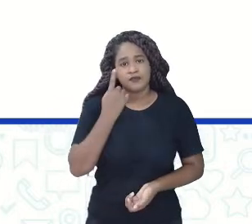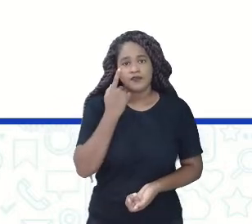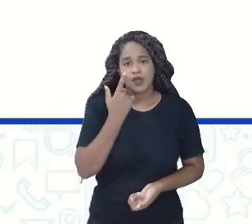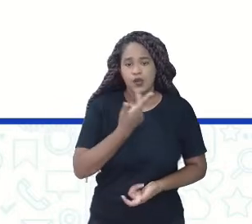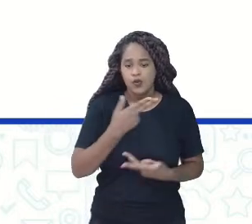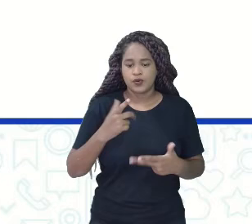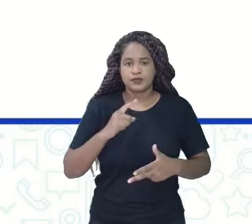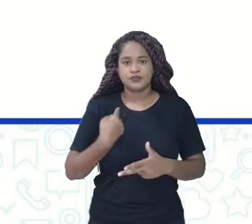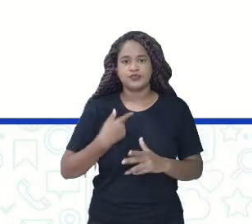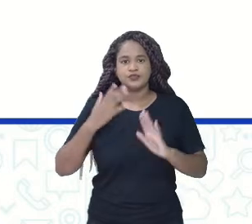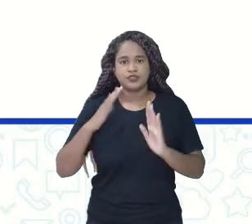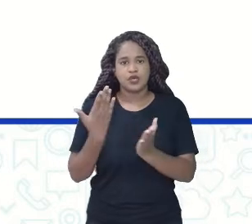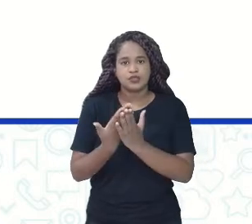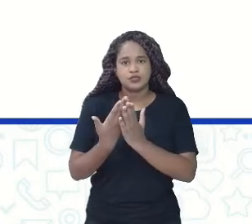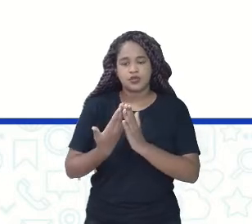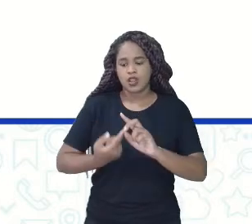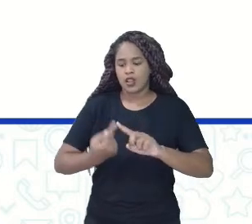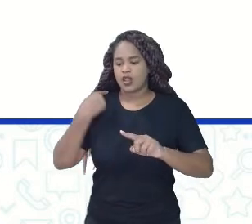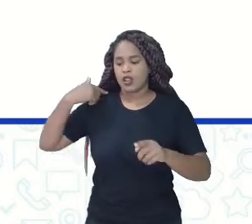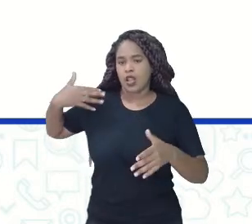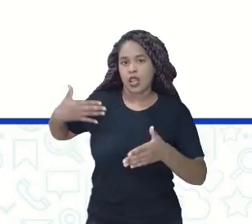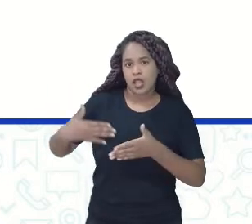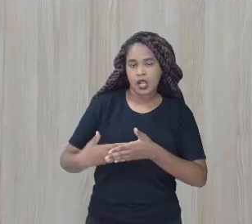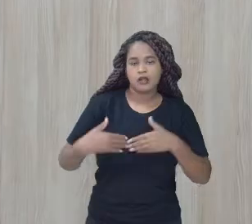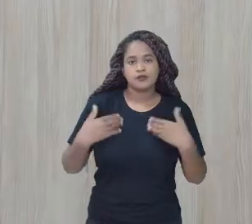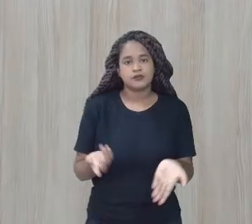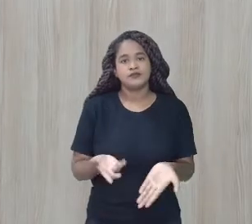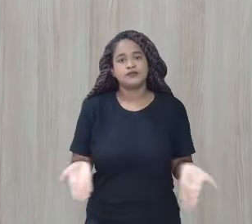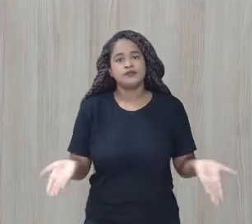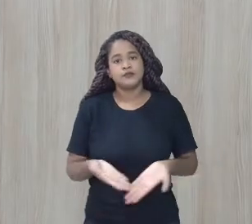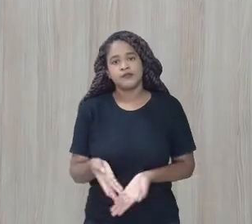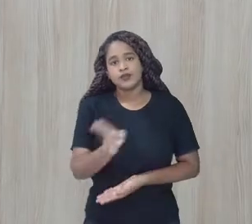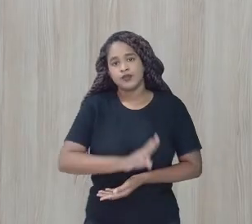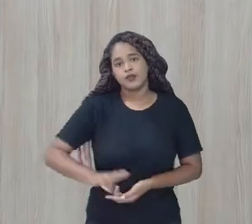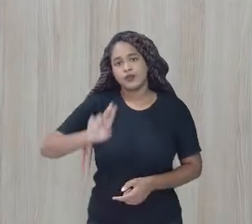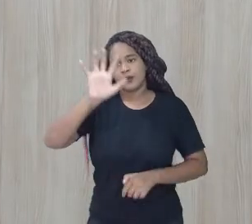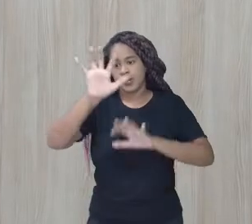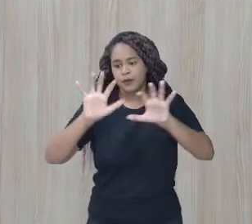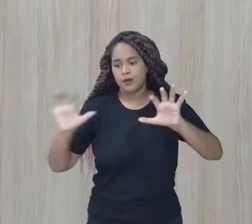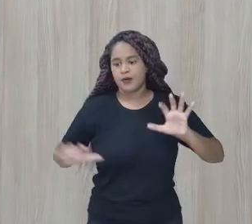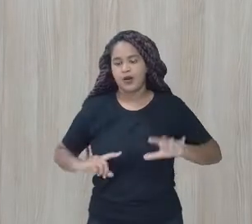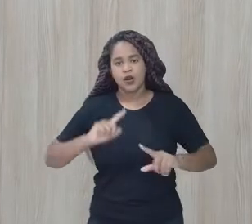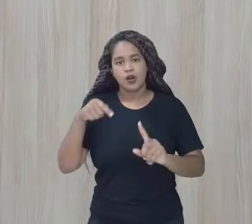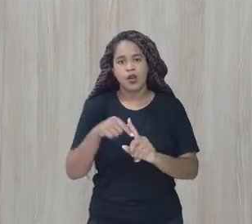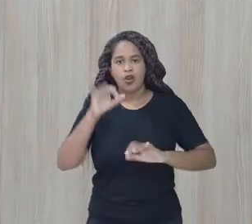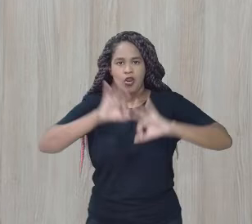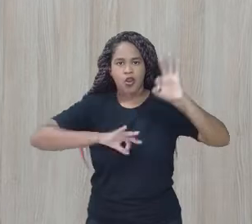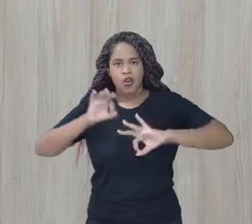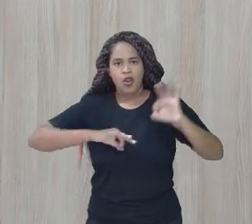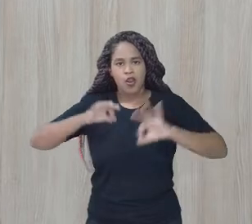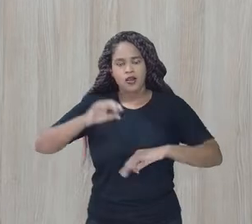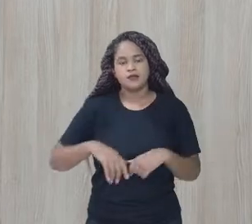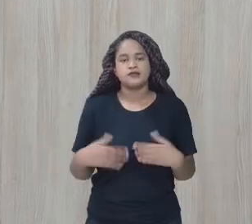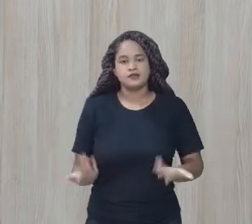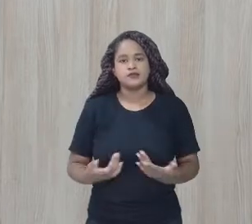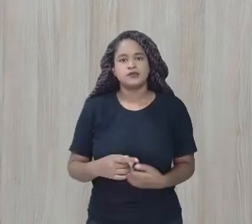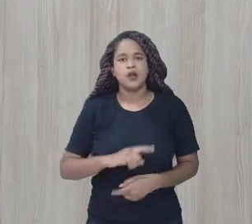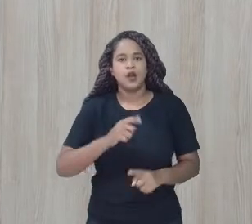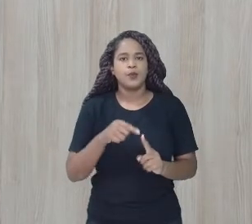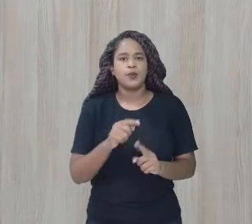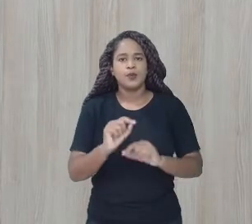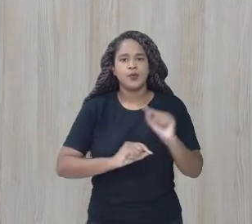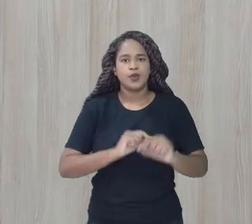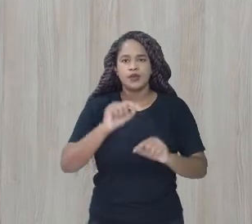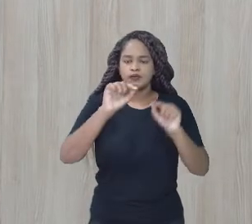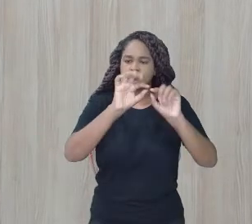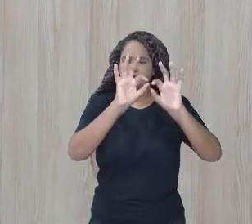que a gente já vem trabalhando nas aulas anteriores e a gente utilizou o fluxograma para organizar esse pensamento, para dar algumas